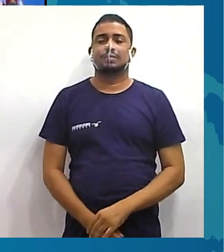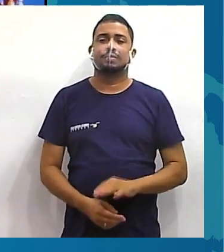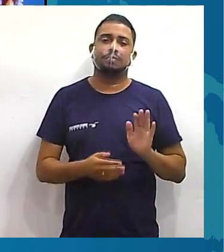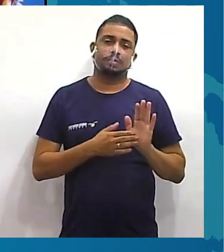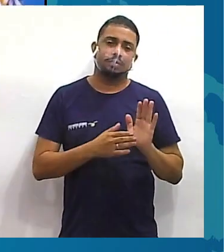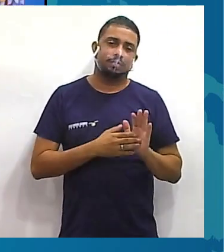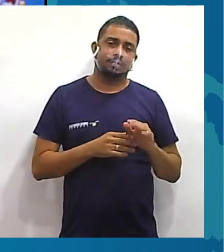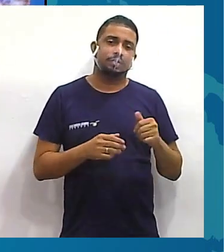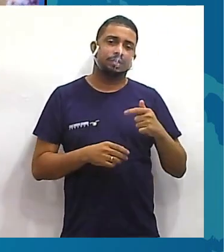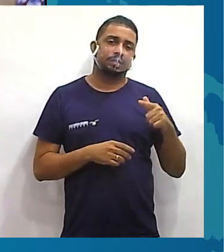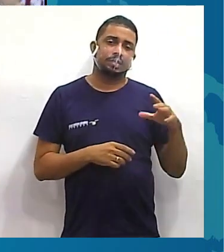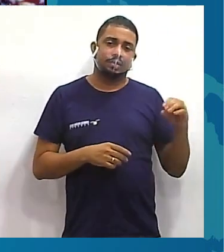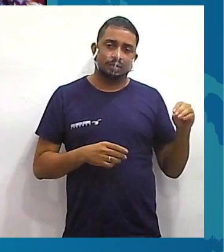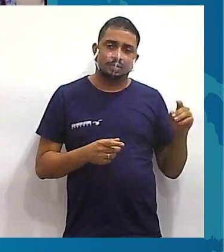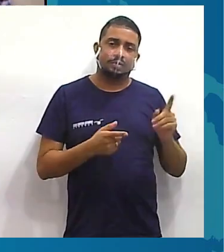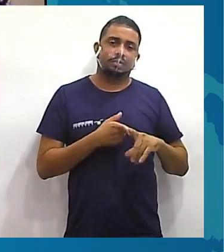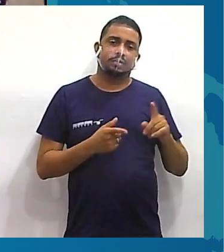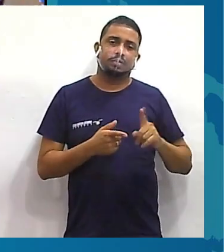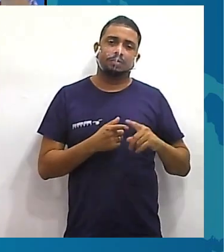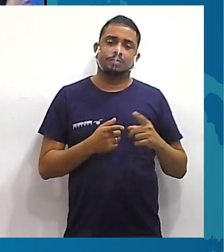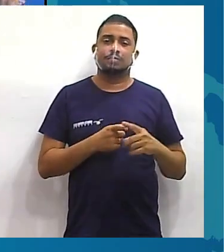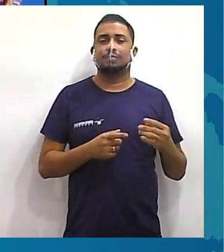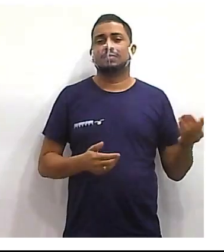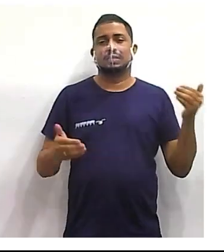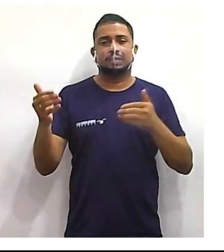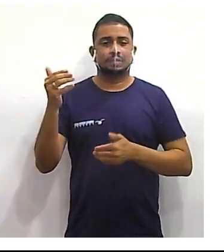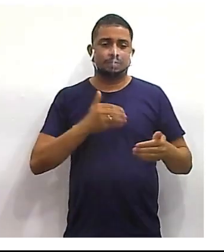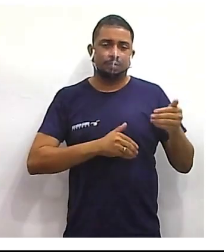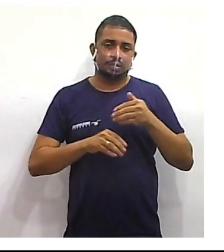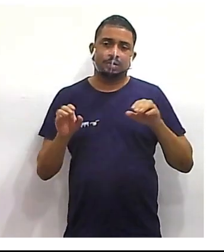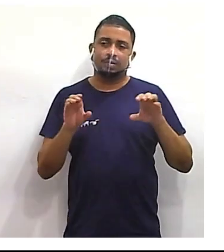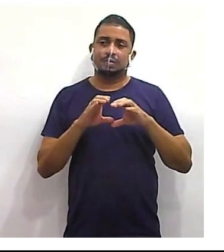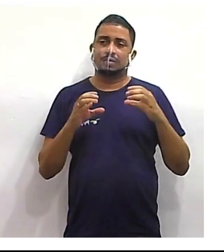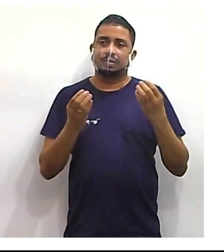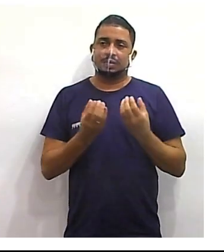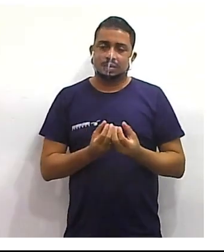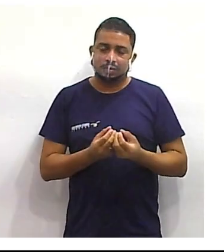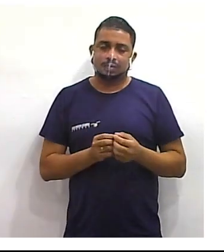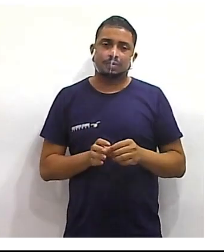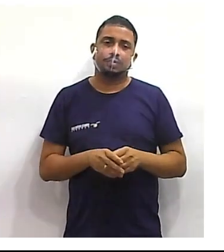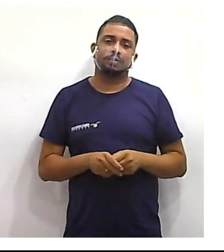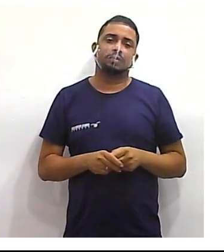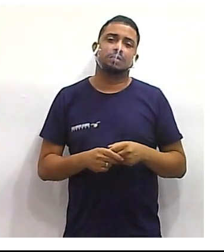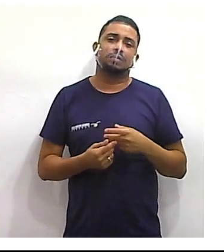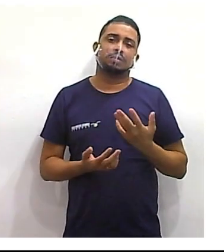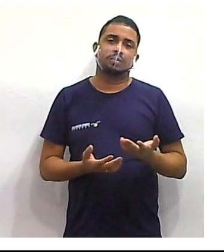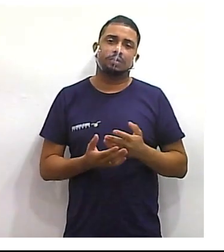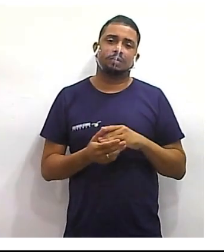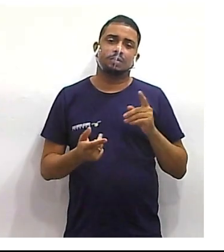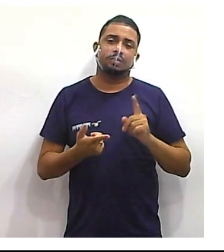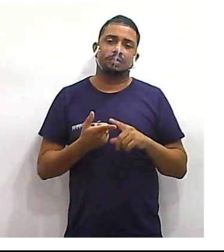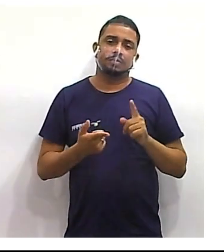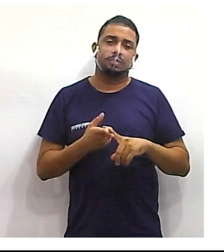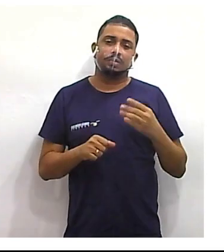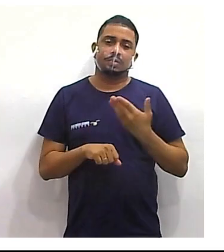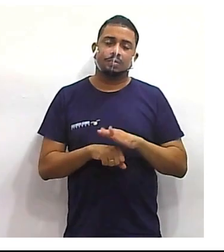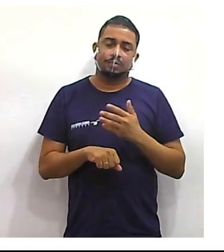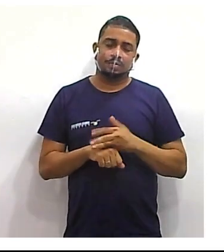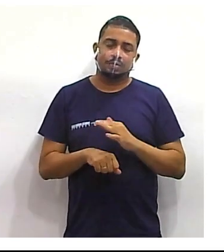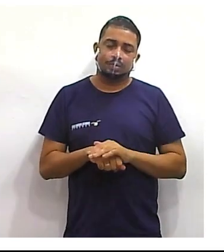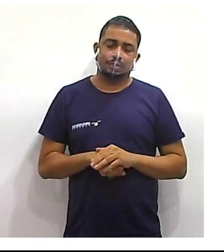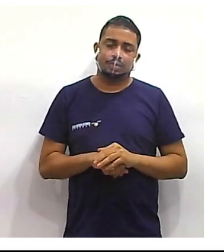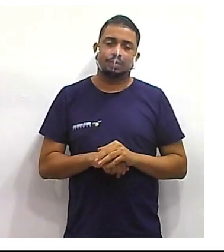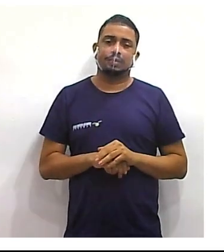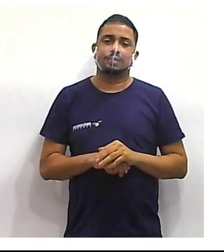Proposição de ações e de participação coletiva. E, embora também na prática a gente não